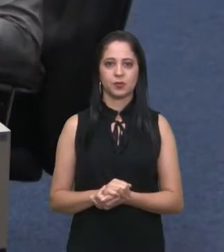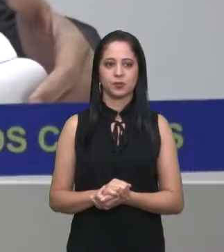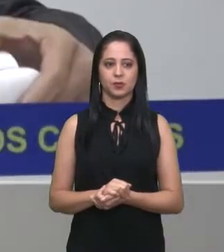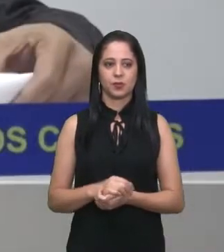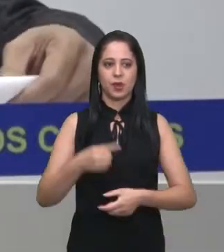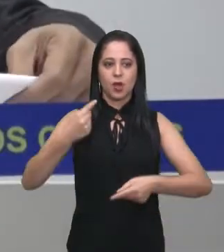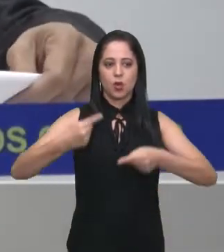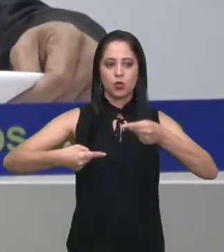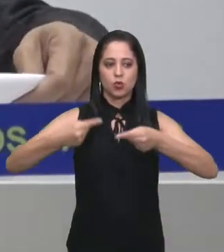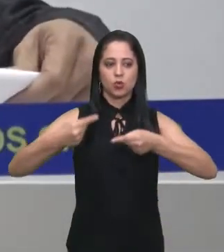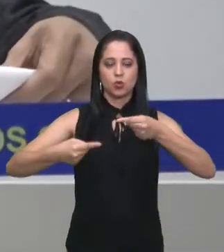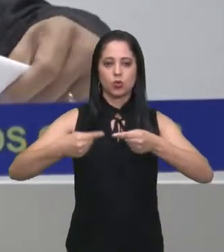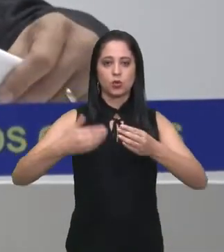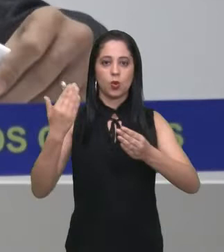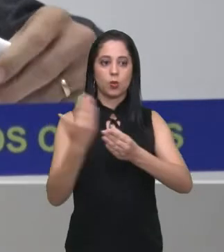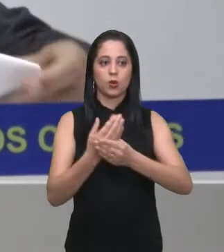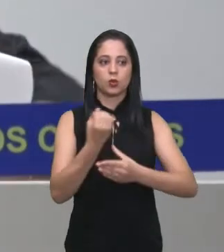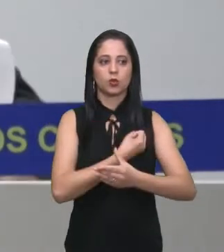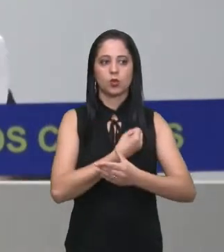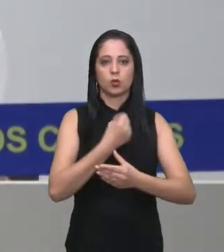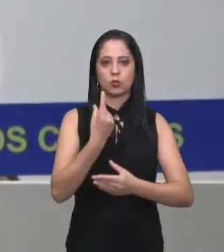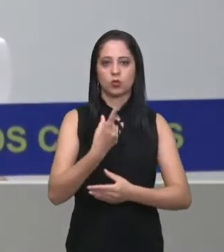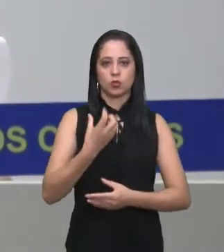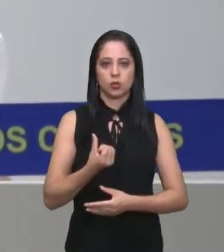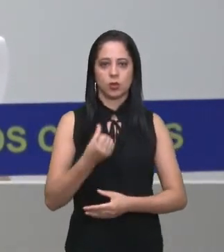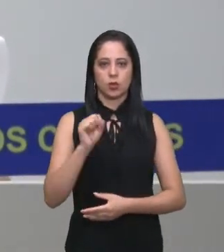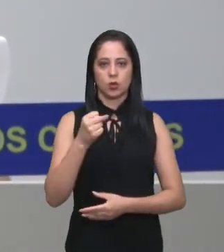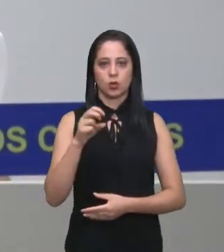Em discussão, o processo número